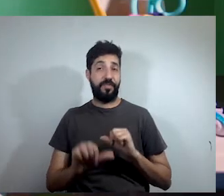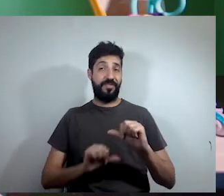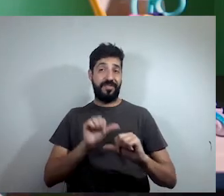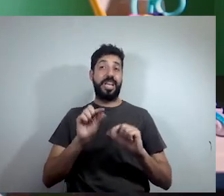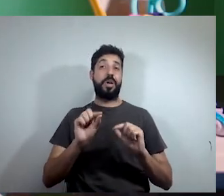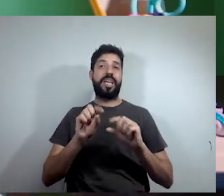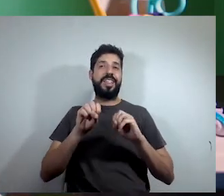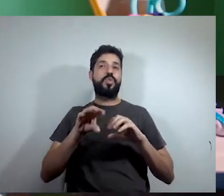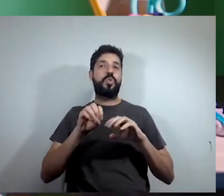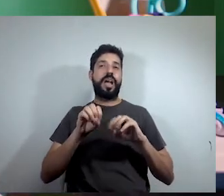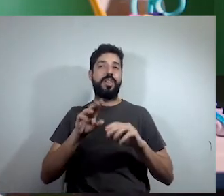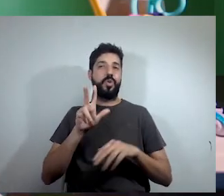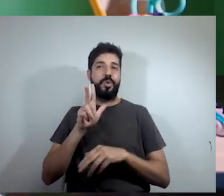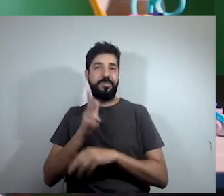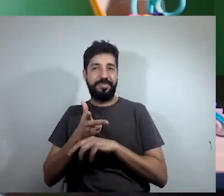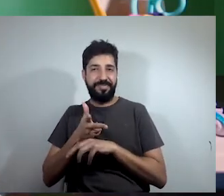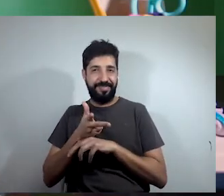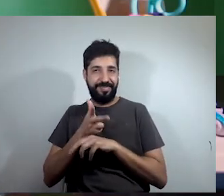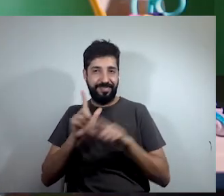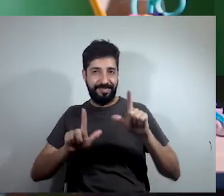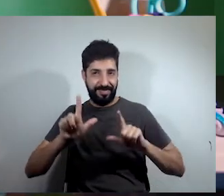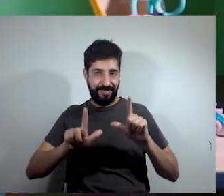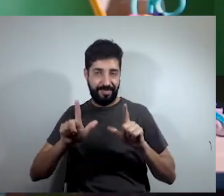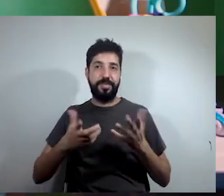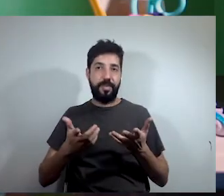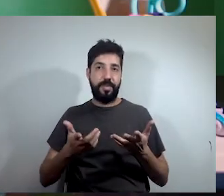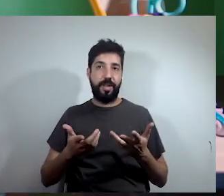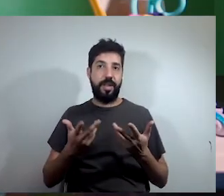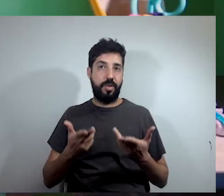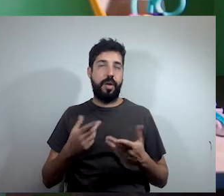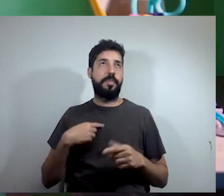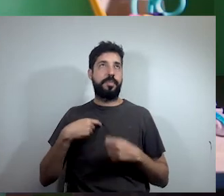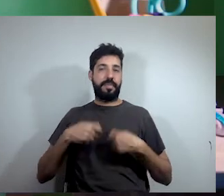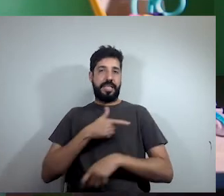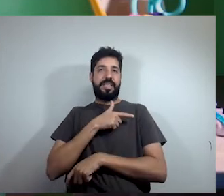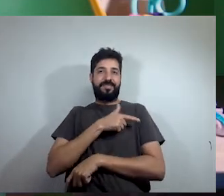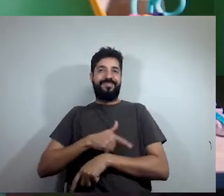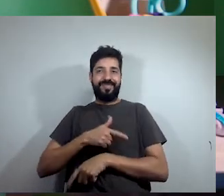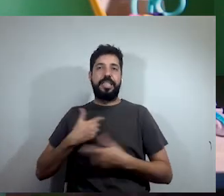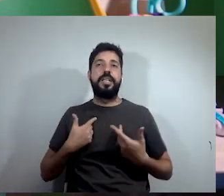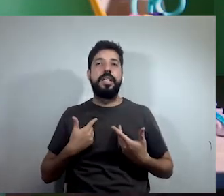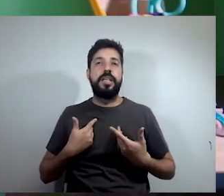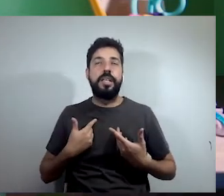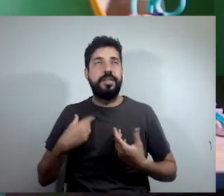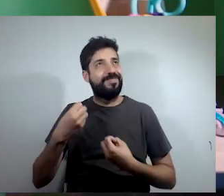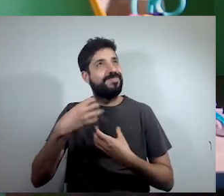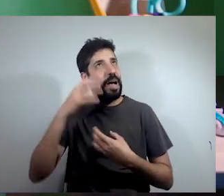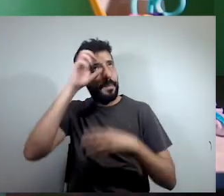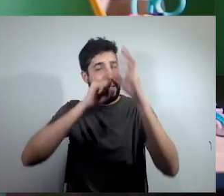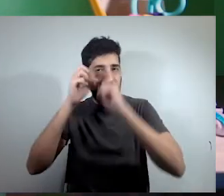né, no sentido de se tornarmos educados audiovisualmente, com o pensamento, por exemplo,